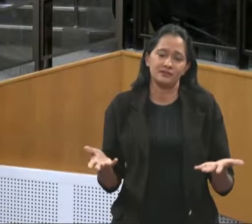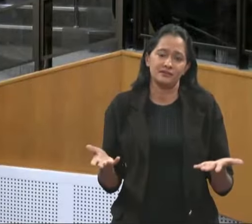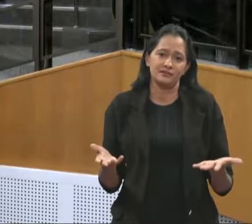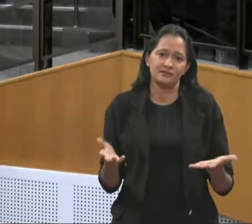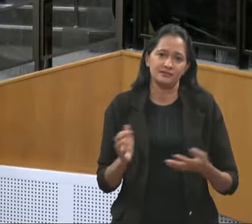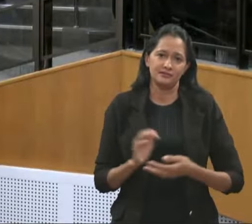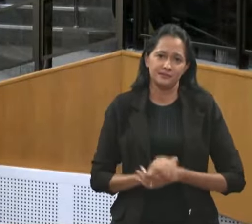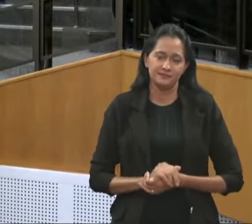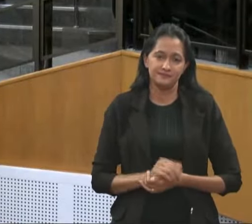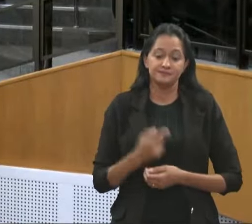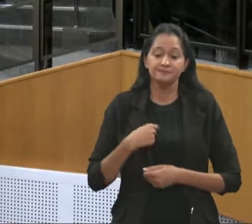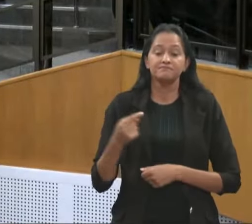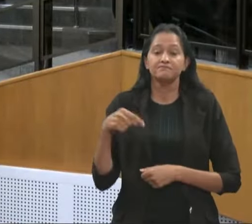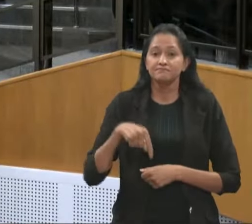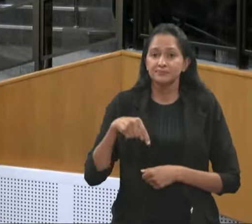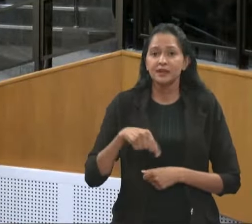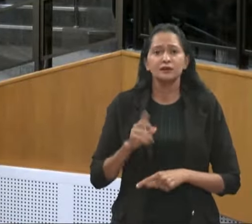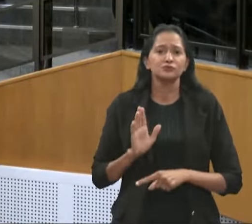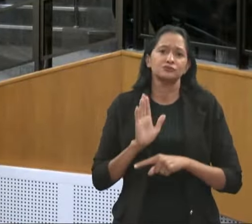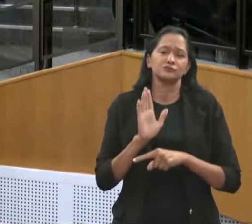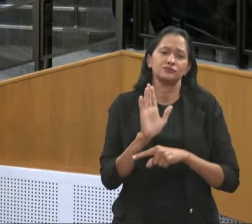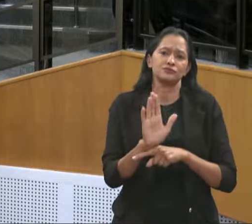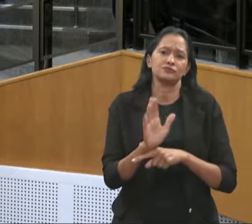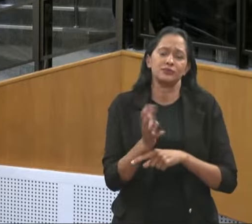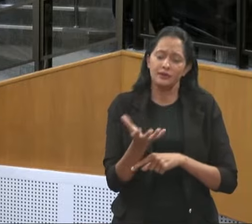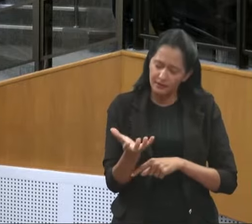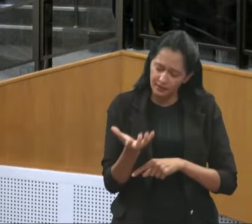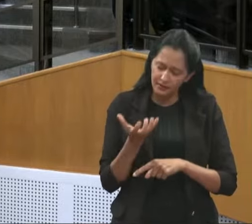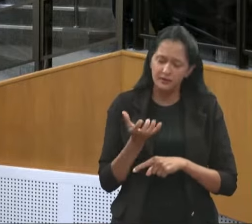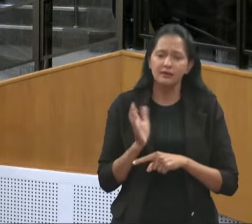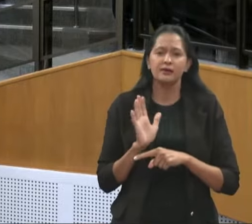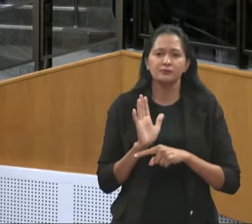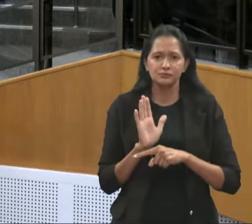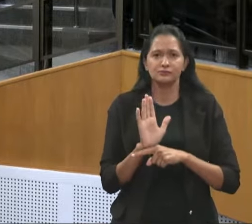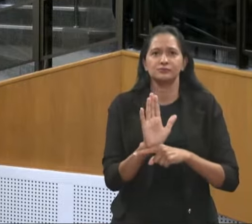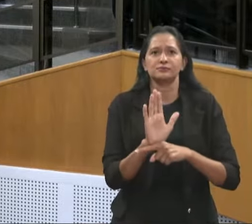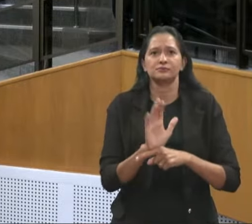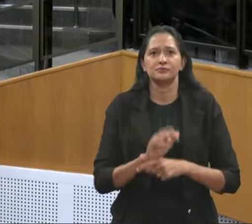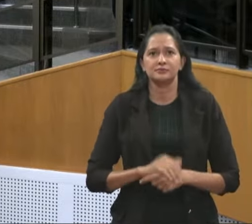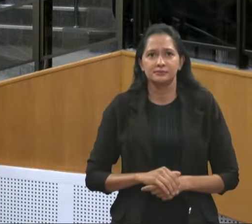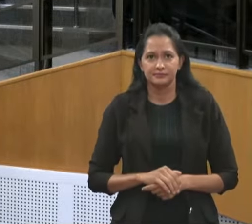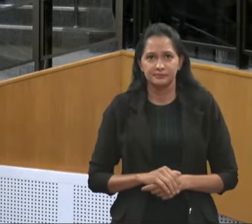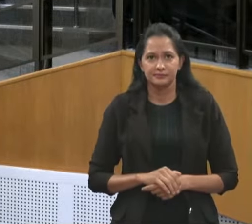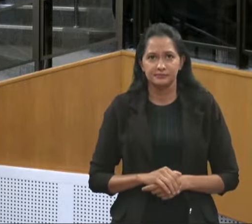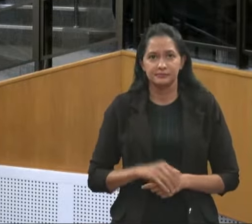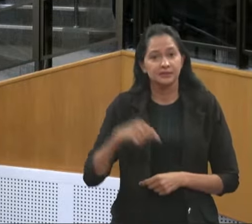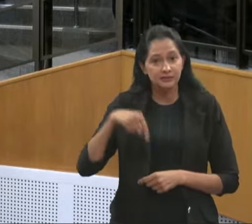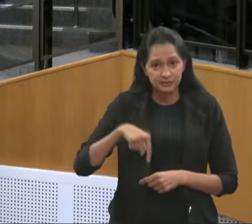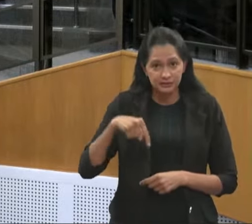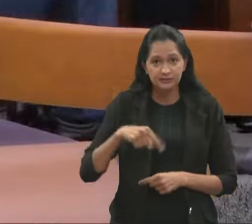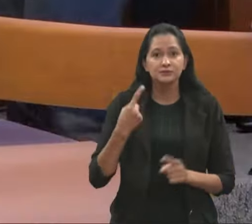aqui é para te ajudar. Eu quero te ajudar, amigo. Eu estou aqui é para te ajudar.